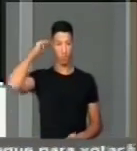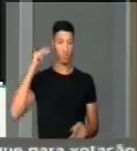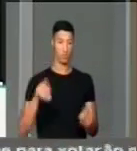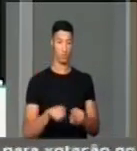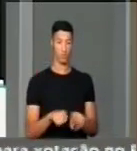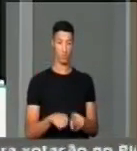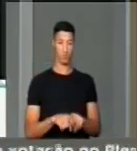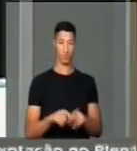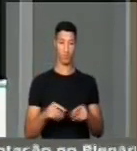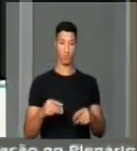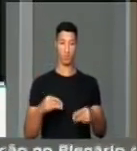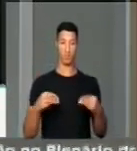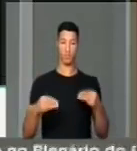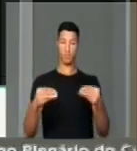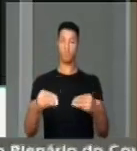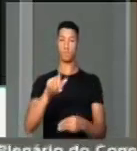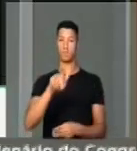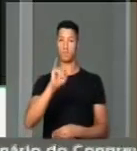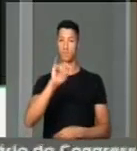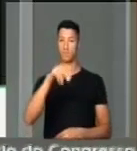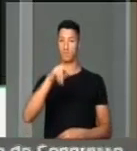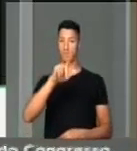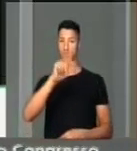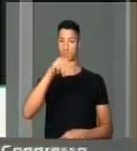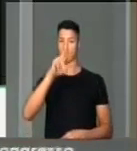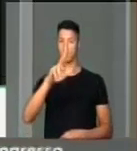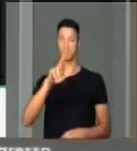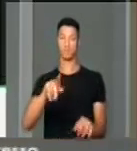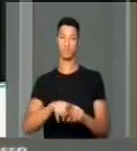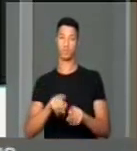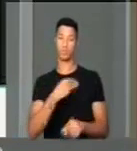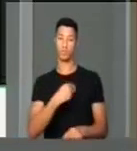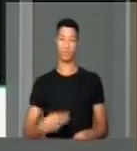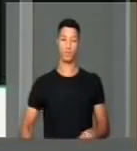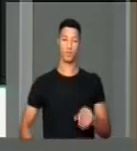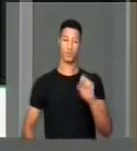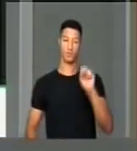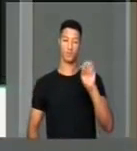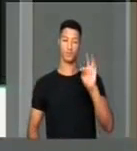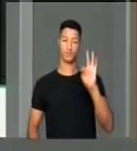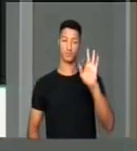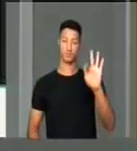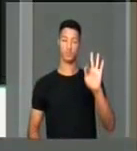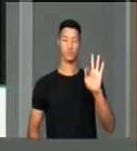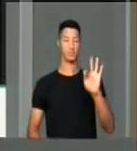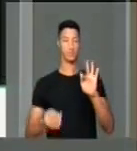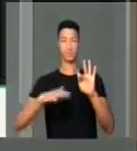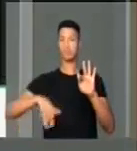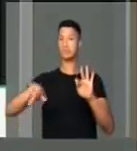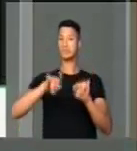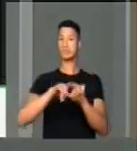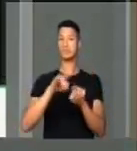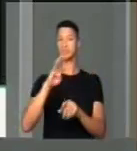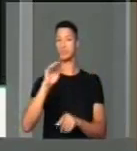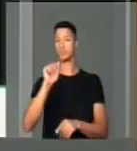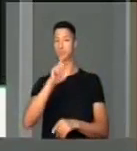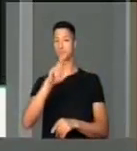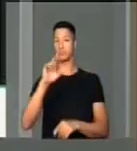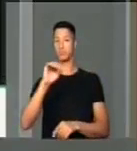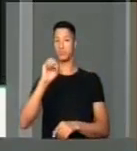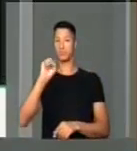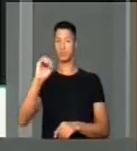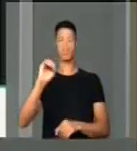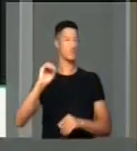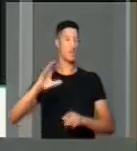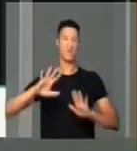do ministro Gilmar Mendes, do ministro do Supremo Dias Toffoli, do ministro Barroso,